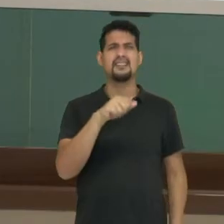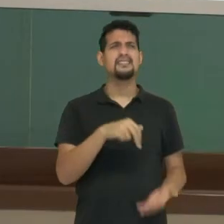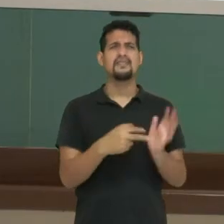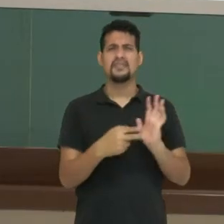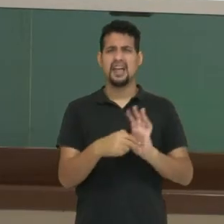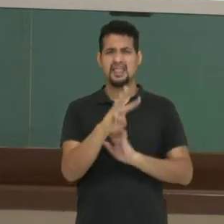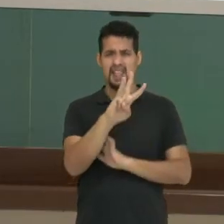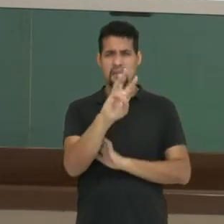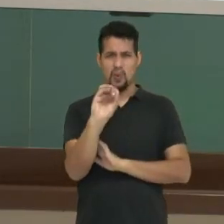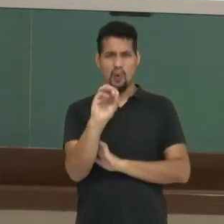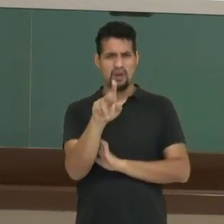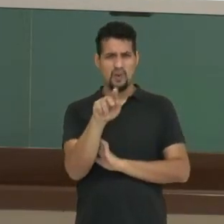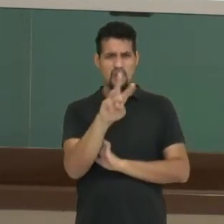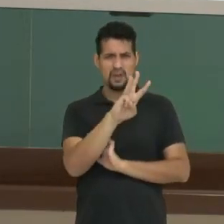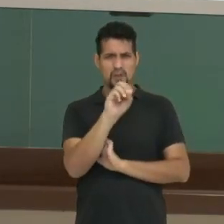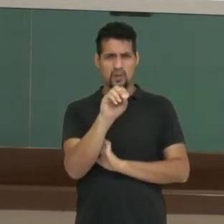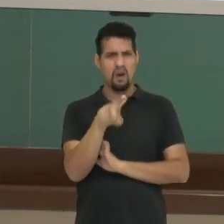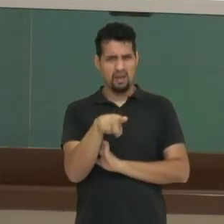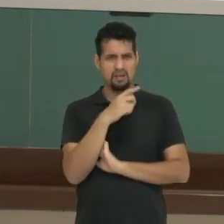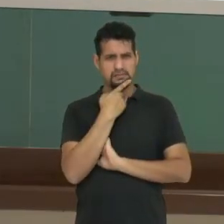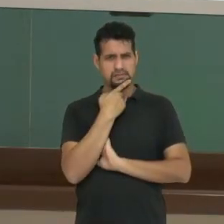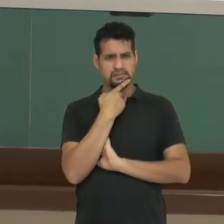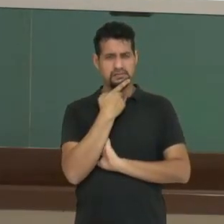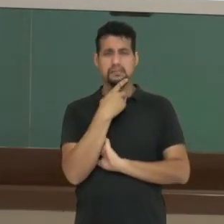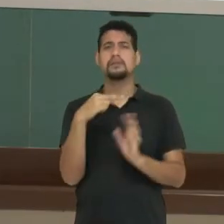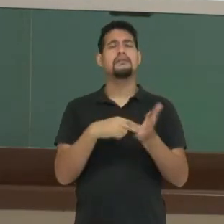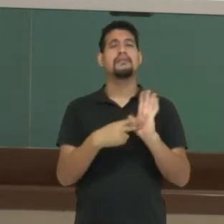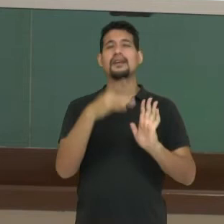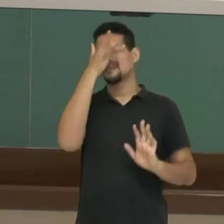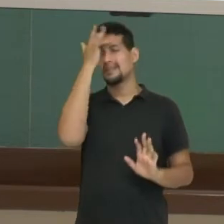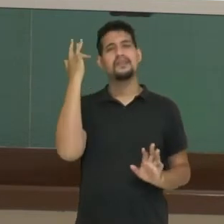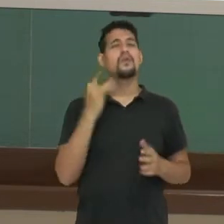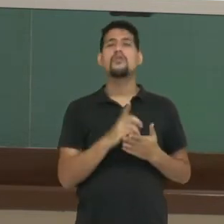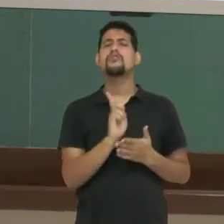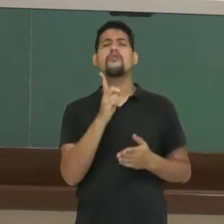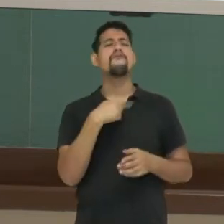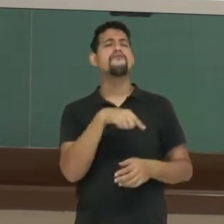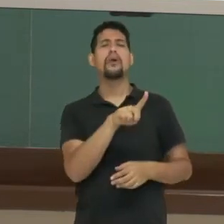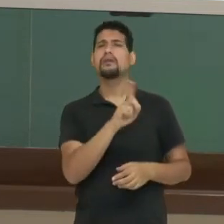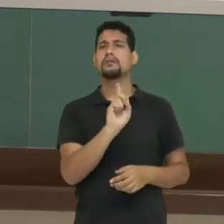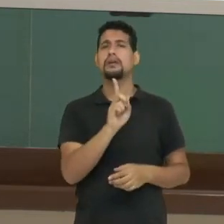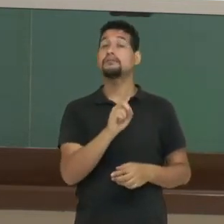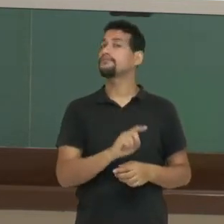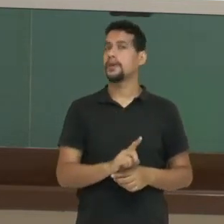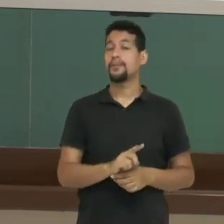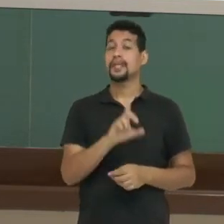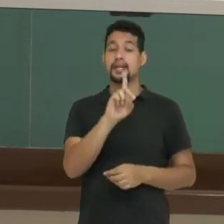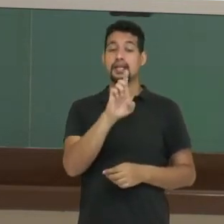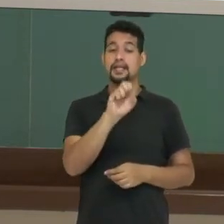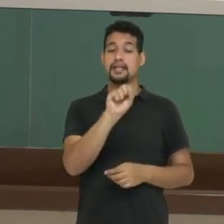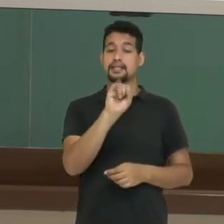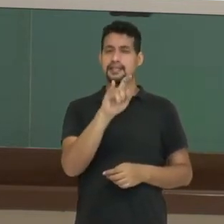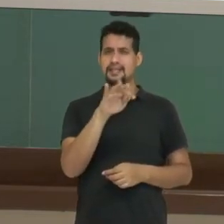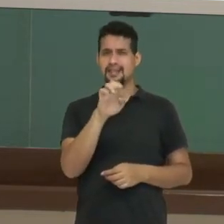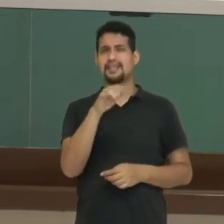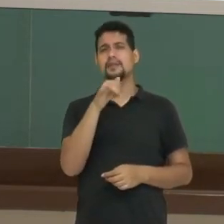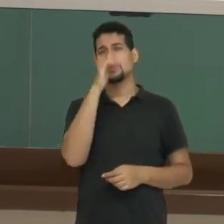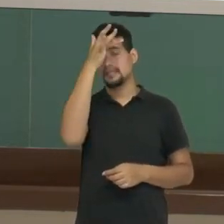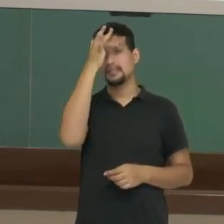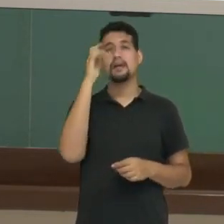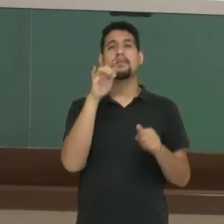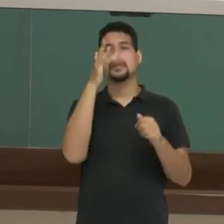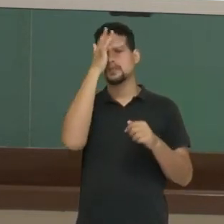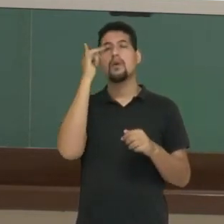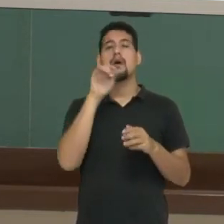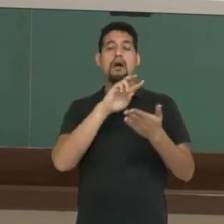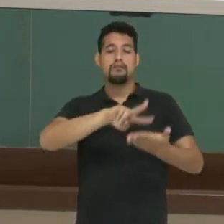outras de modalidade? Significa que o atleta não compareceu? Não. A desistência se dá quando o lutador bater